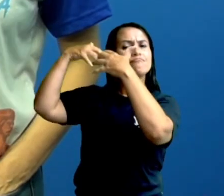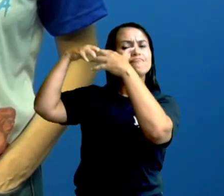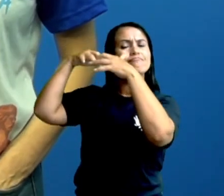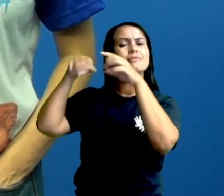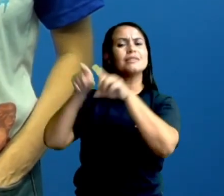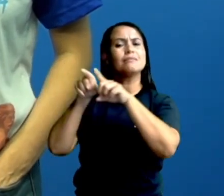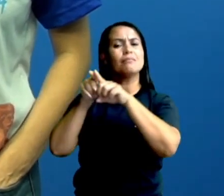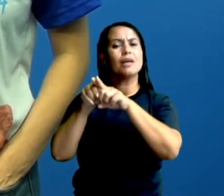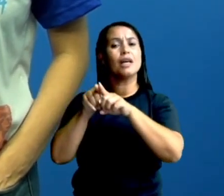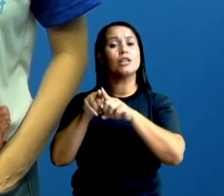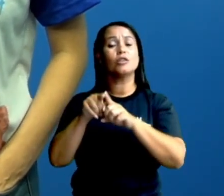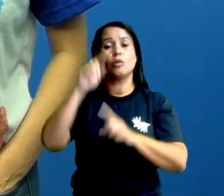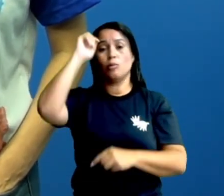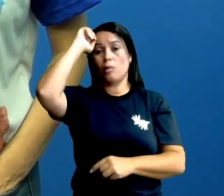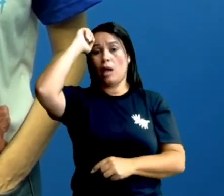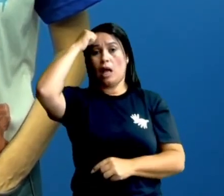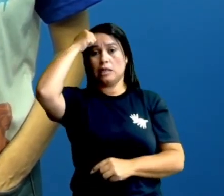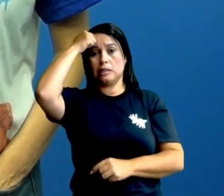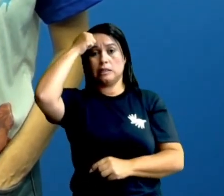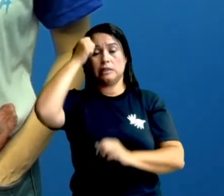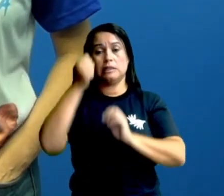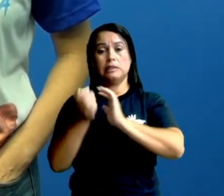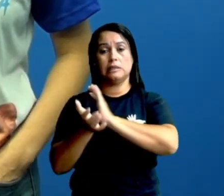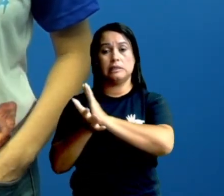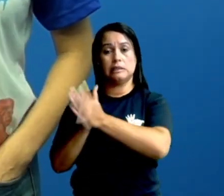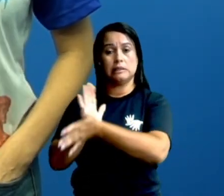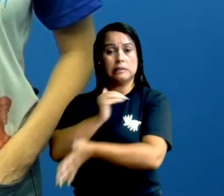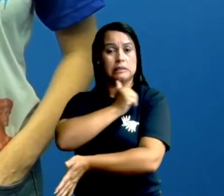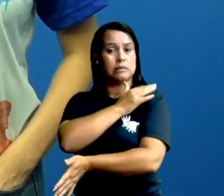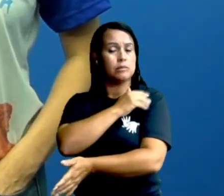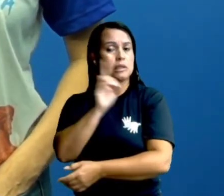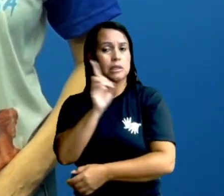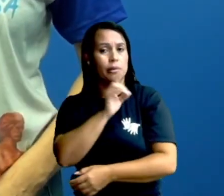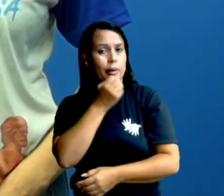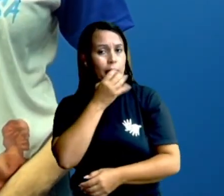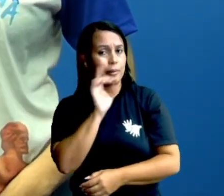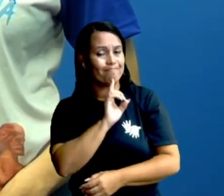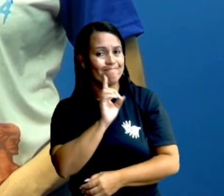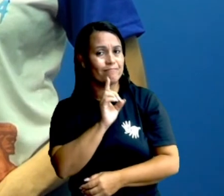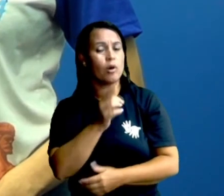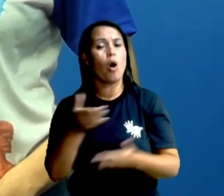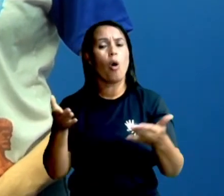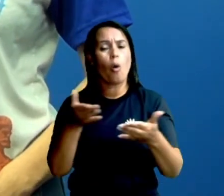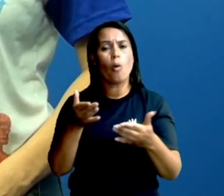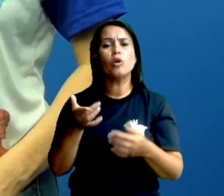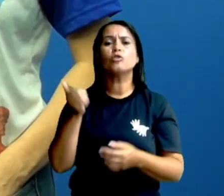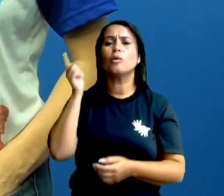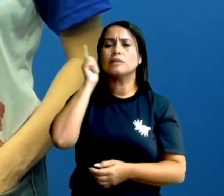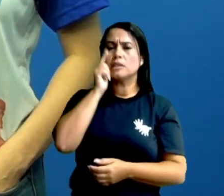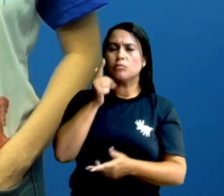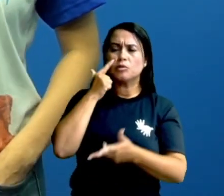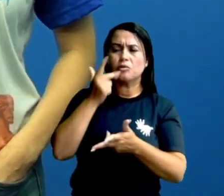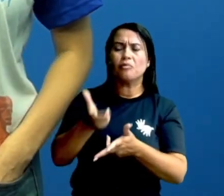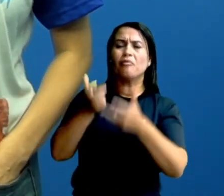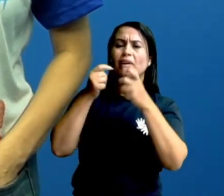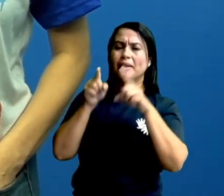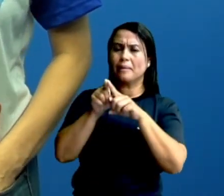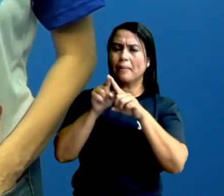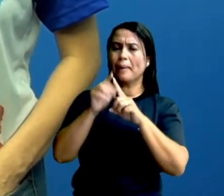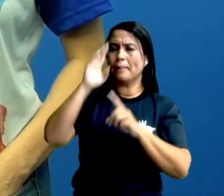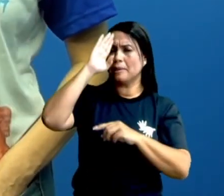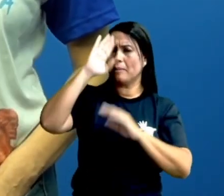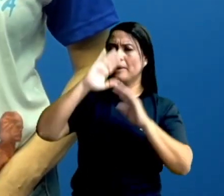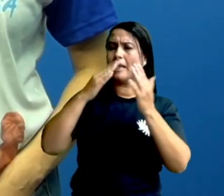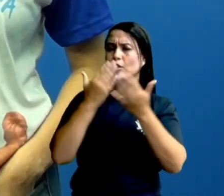de racismo que não é legal, tá? E ainda hoje a gente consegue ver muito essa questão do racismo, principalmente nas